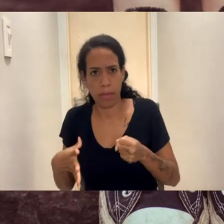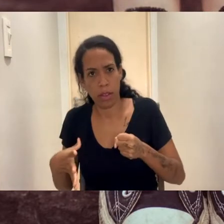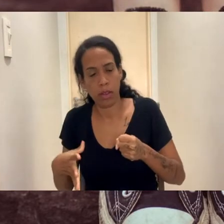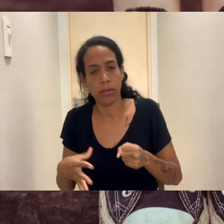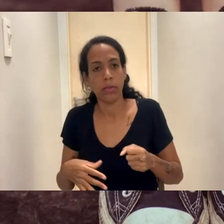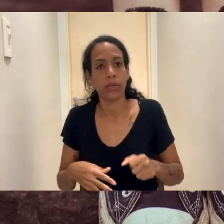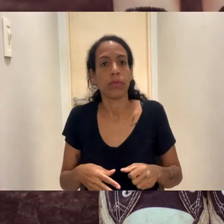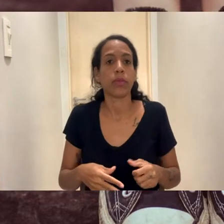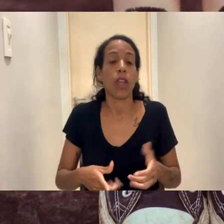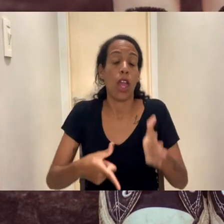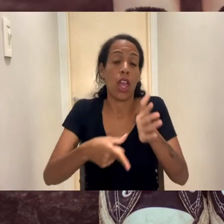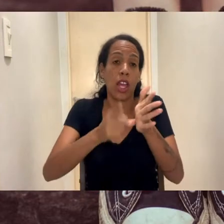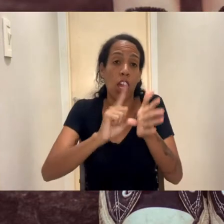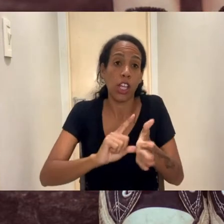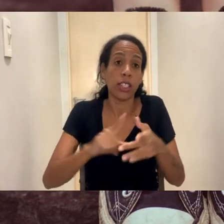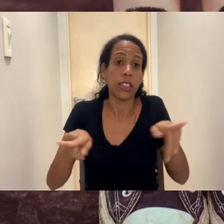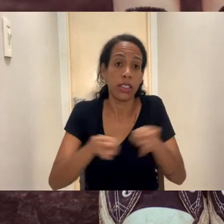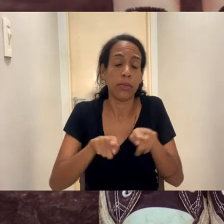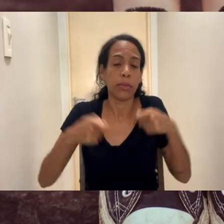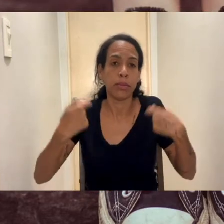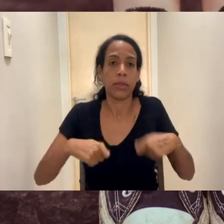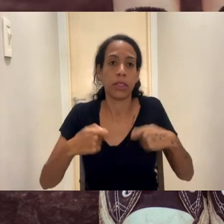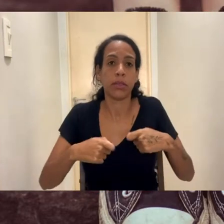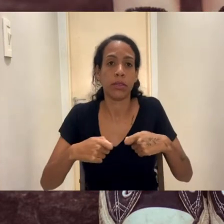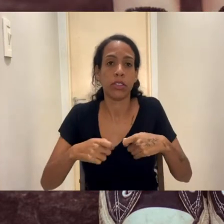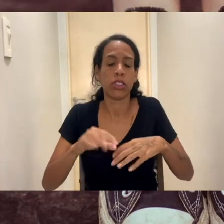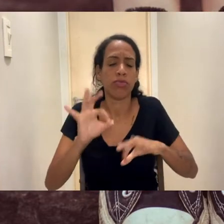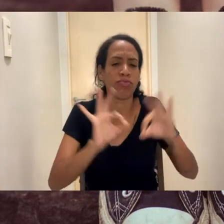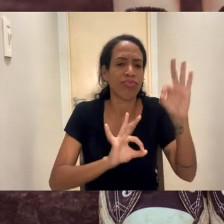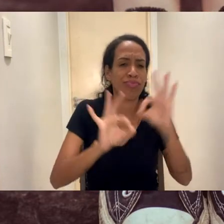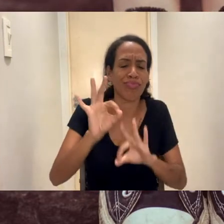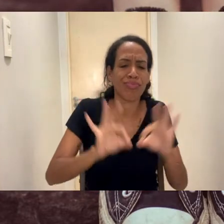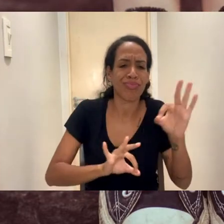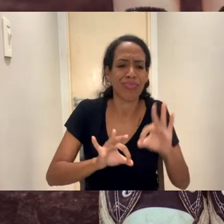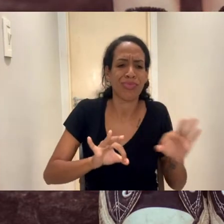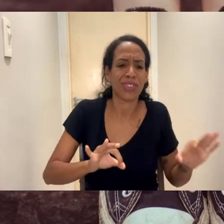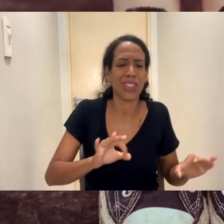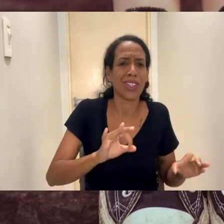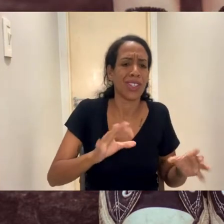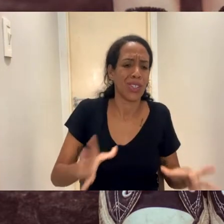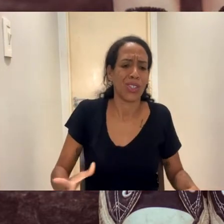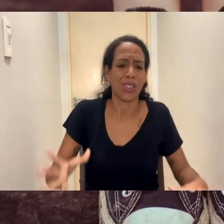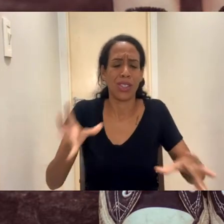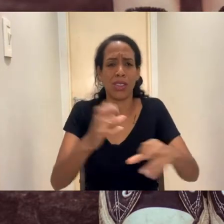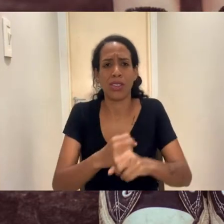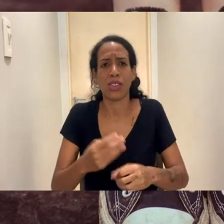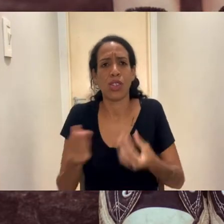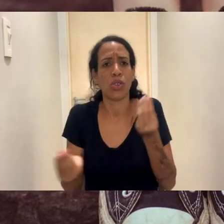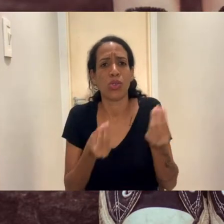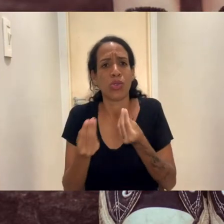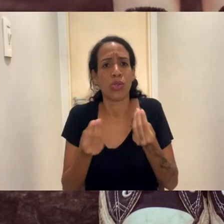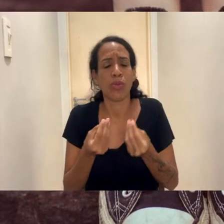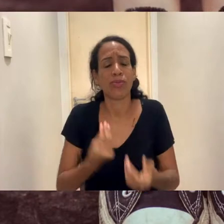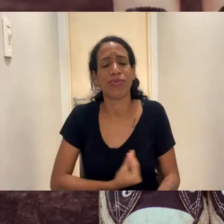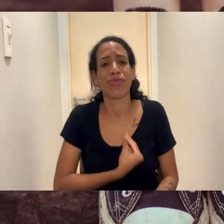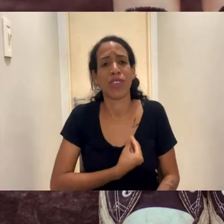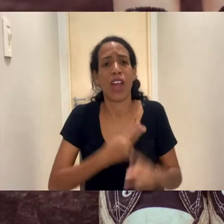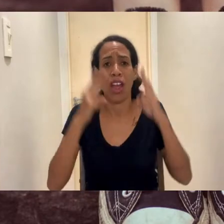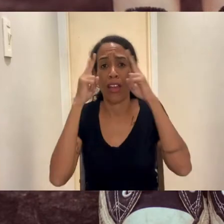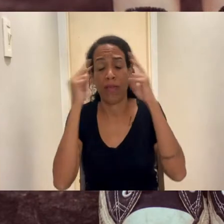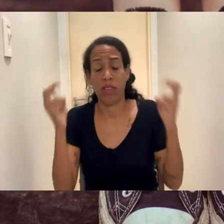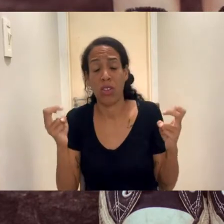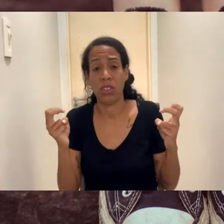e diante da necessidade também de articulação nacional com o intuito de incidir sobre a realidade de